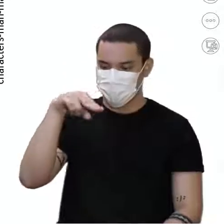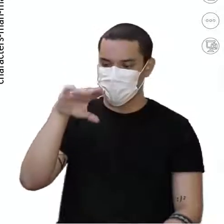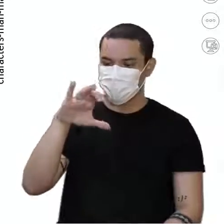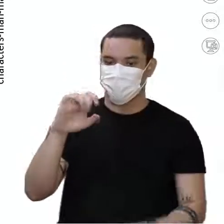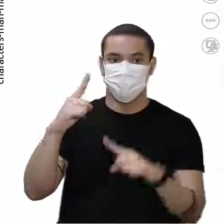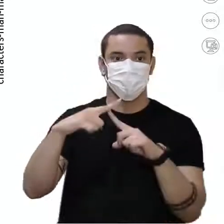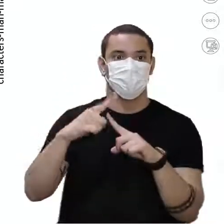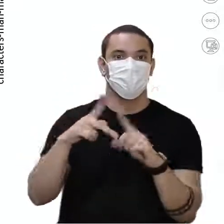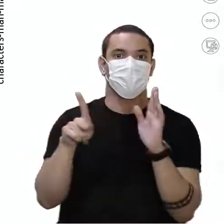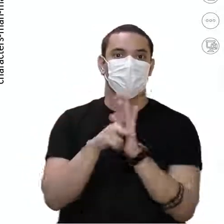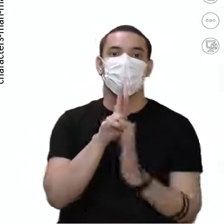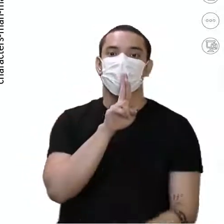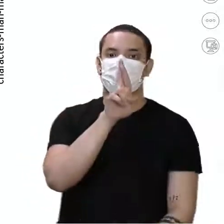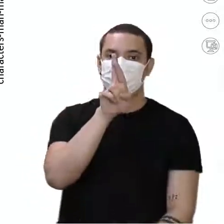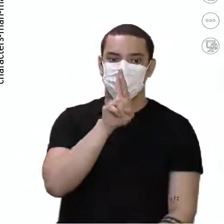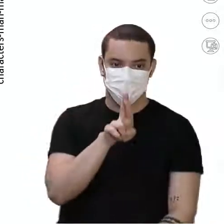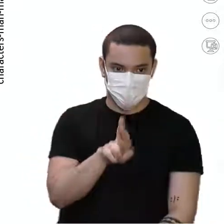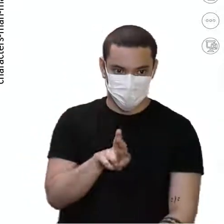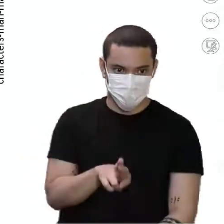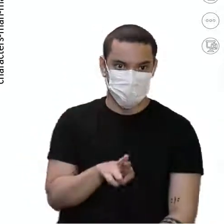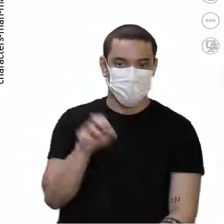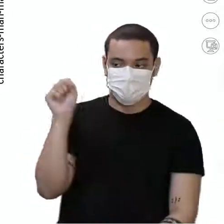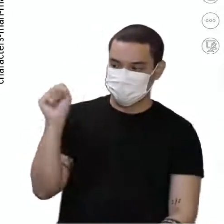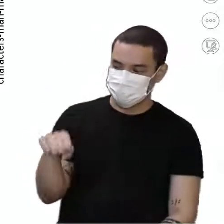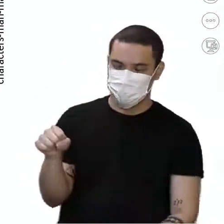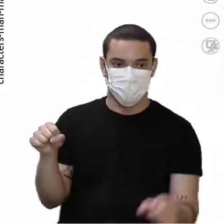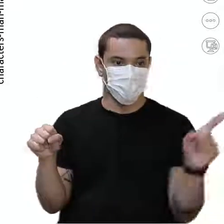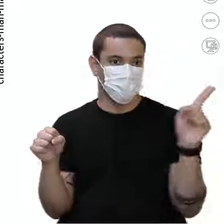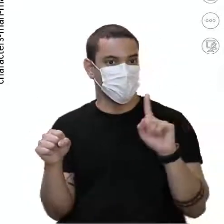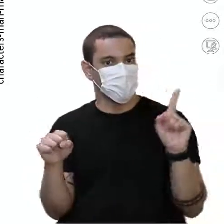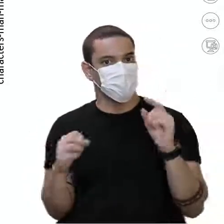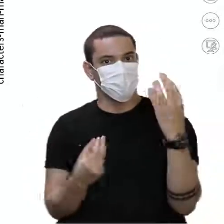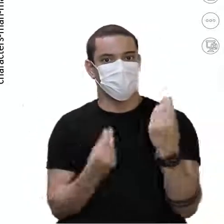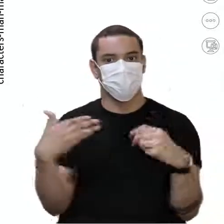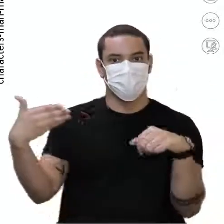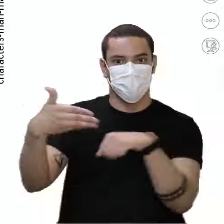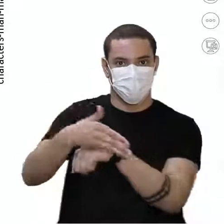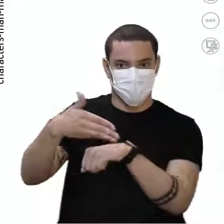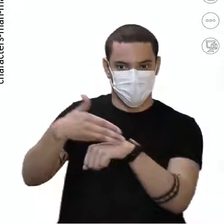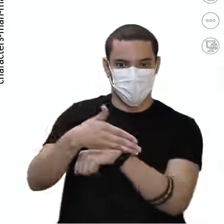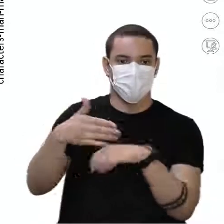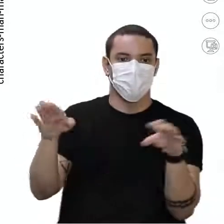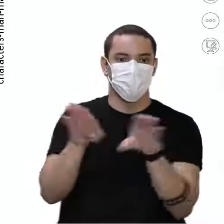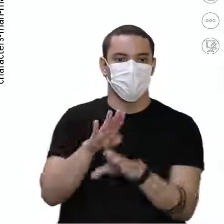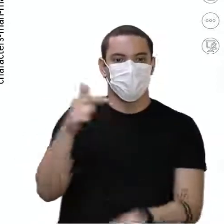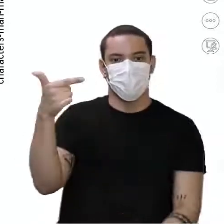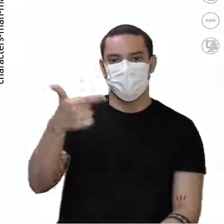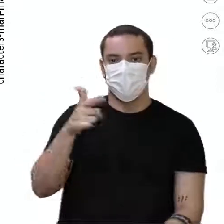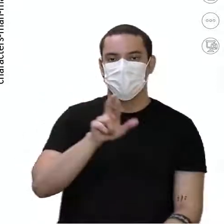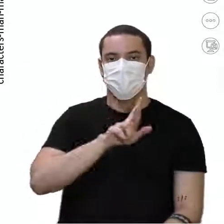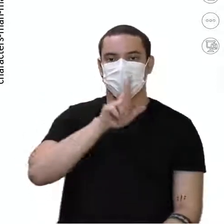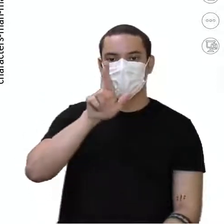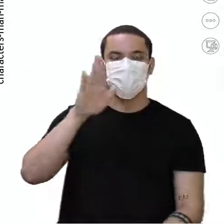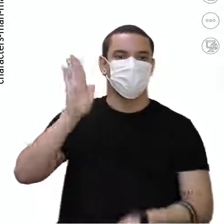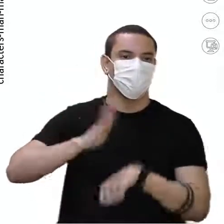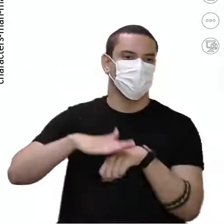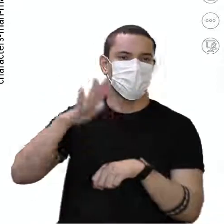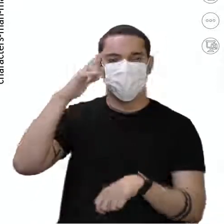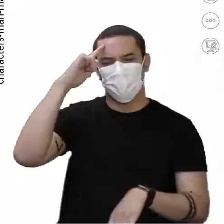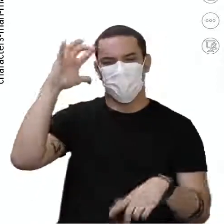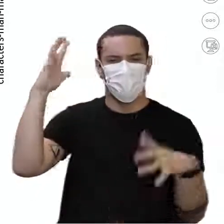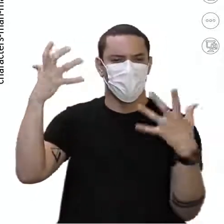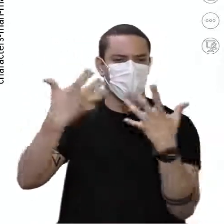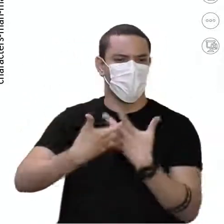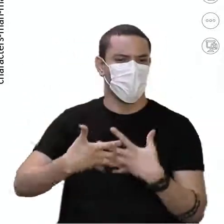de resposta que você só responde com sim, não e a frequência. E a segunda que é uma resposta mais